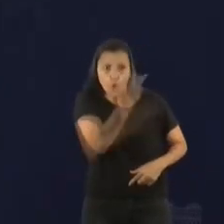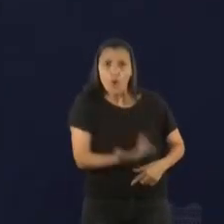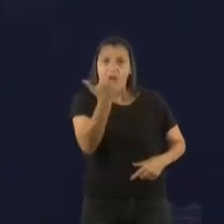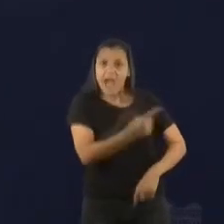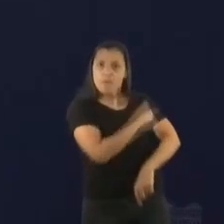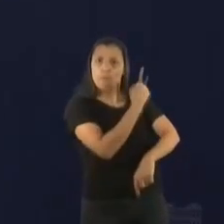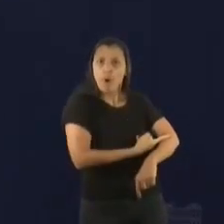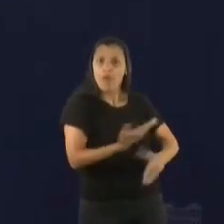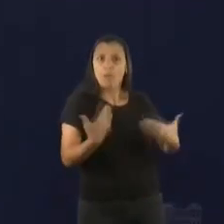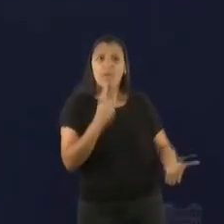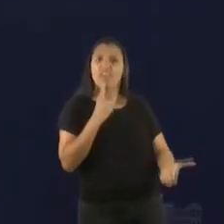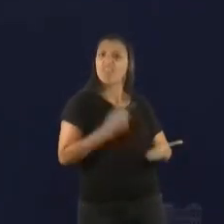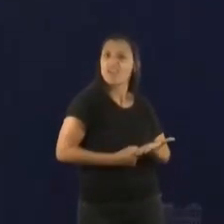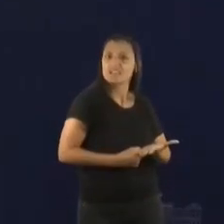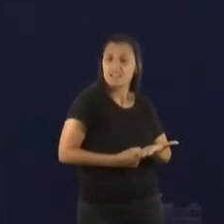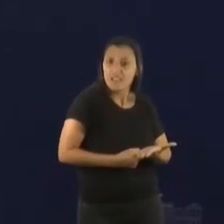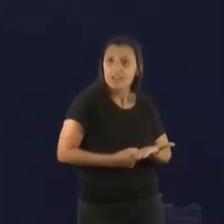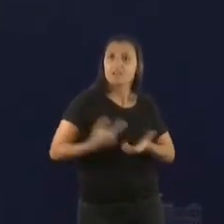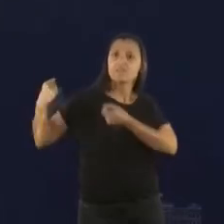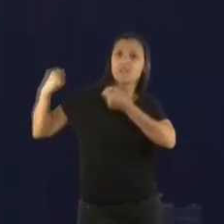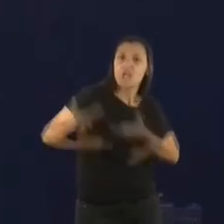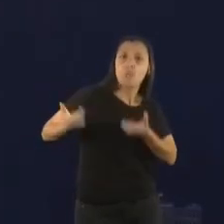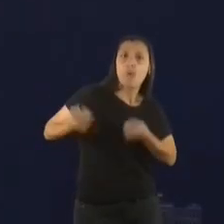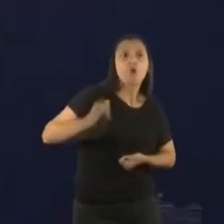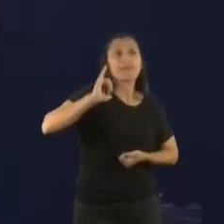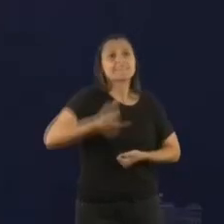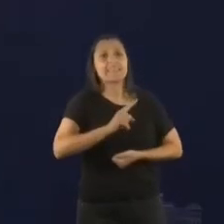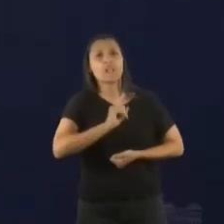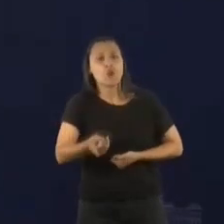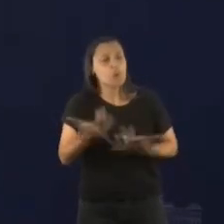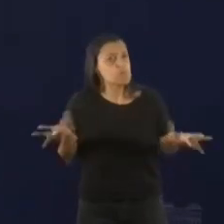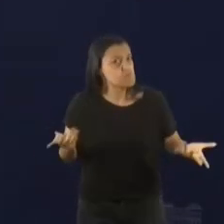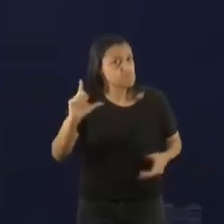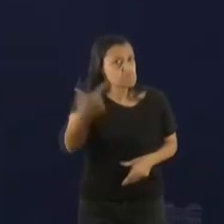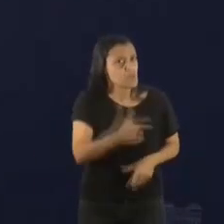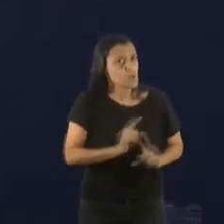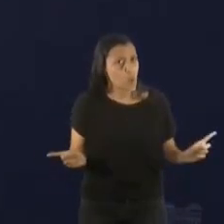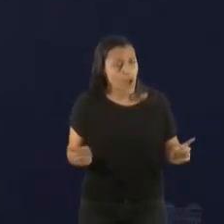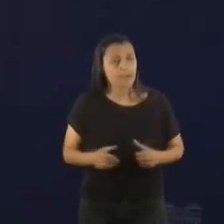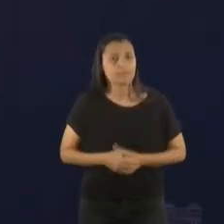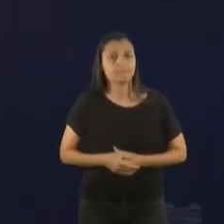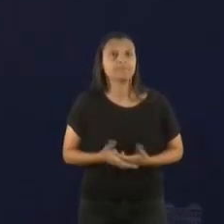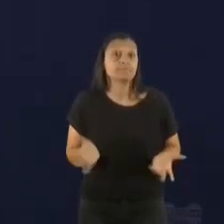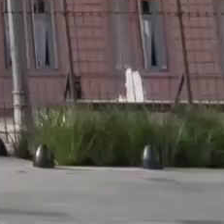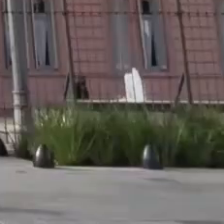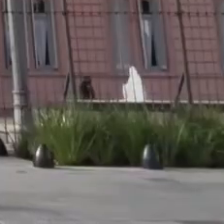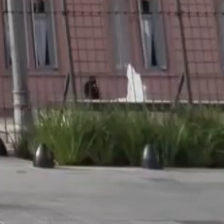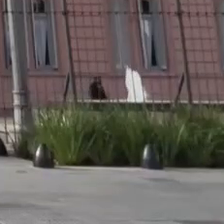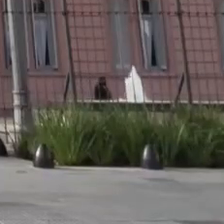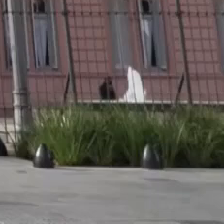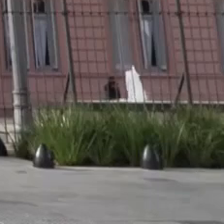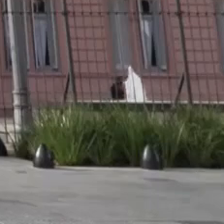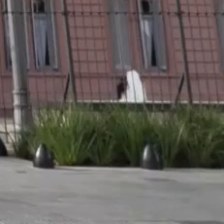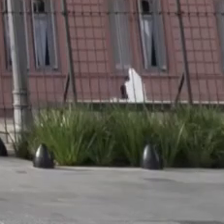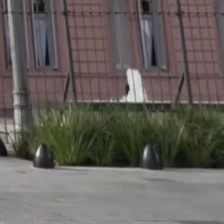governo referindo-se à resolução do executivo publicada na terça-feira no Diário Oficial da Argentina o novo